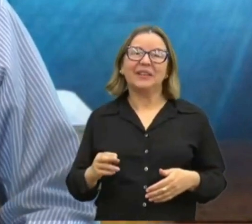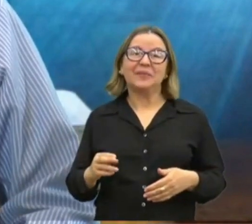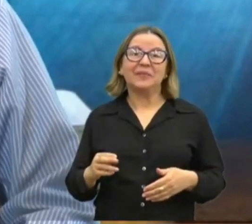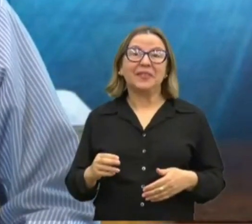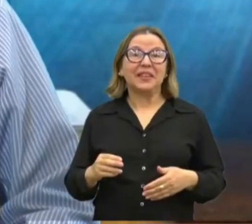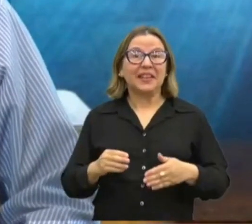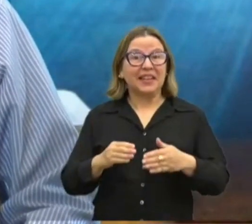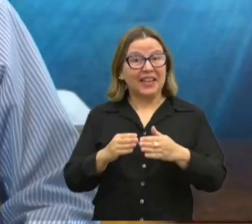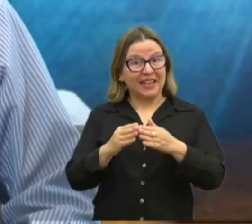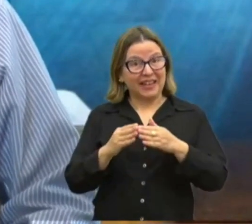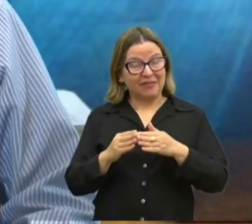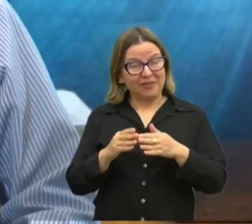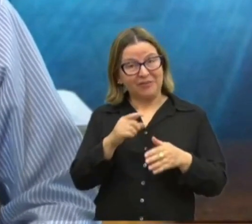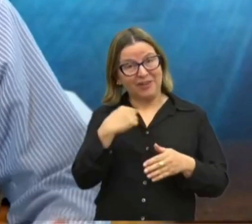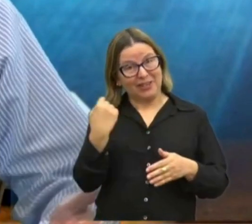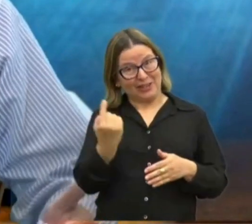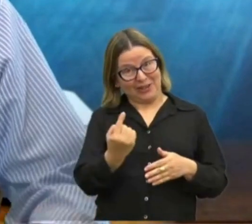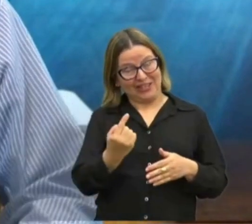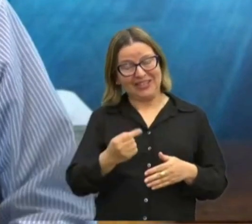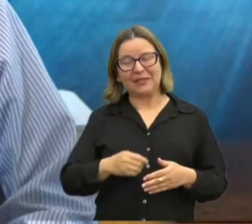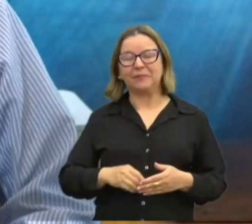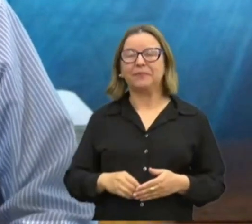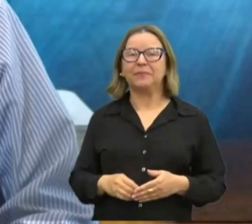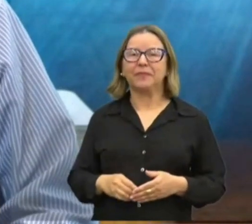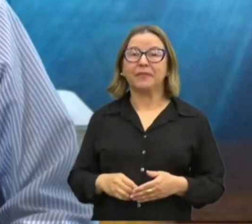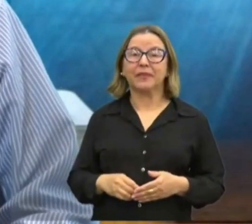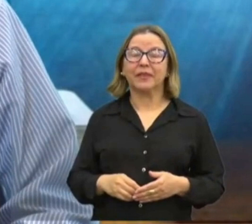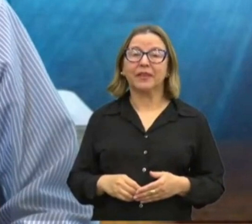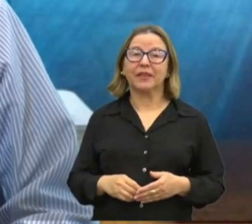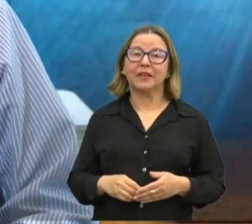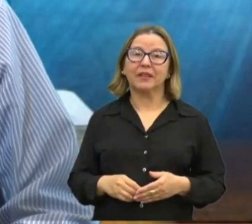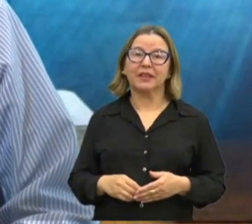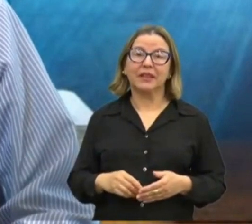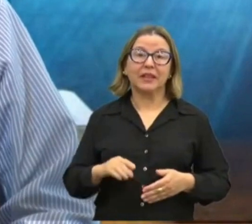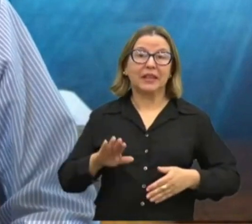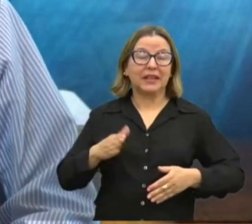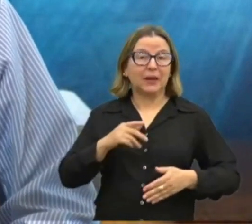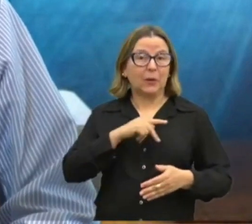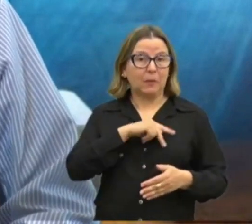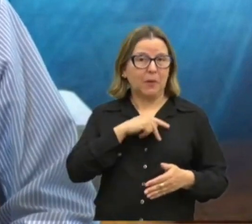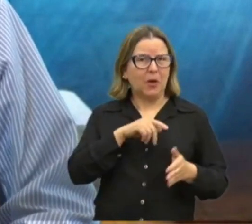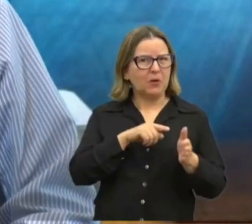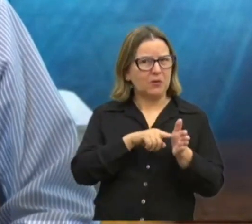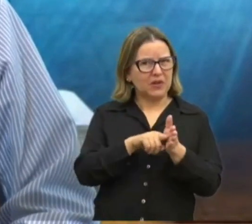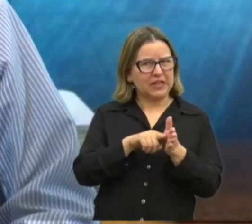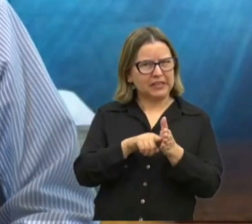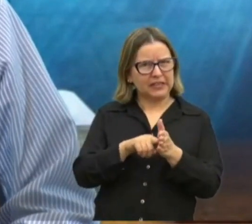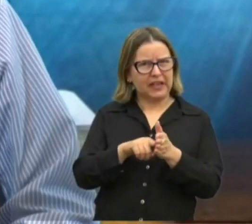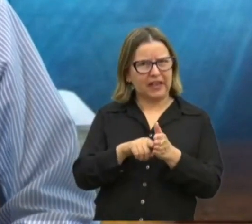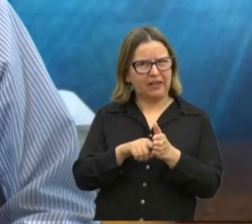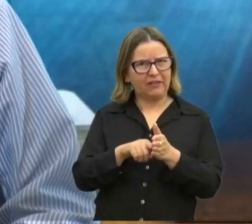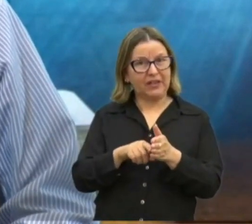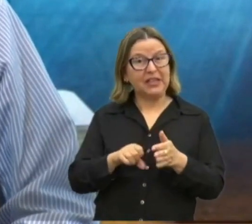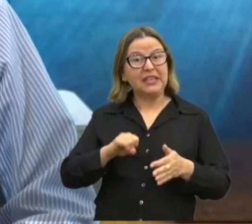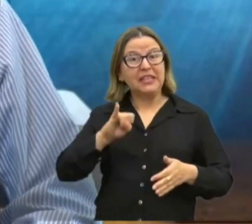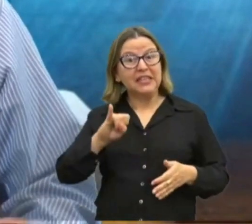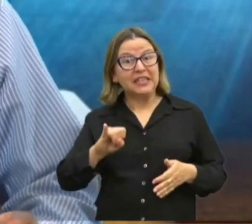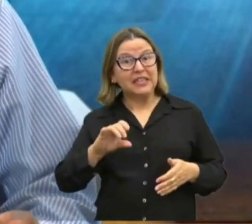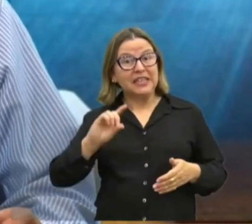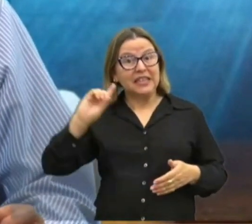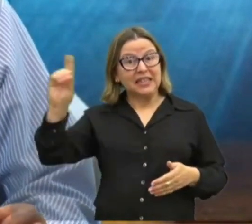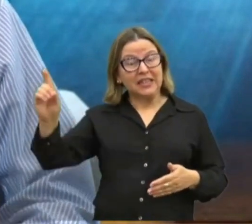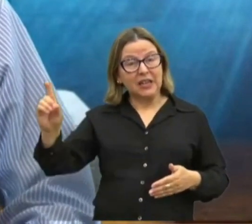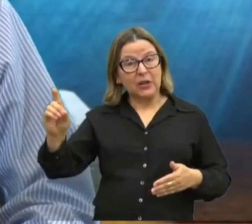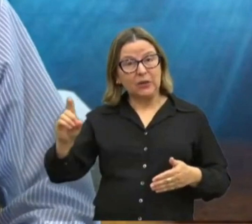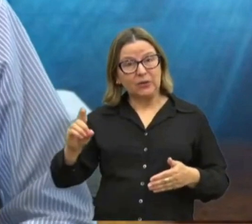evidentemente, uma pergunta ingênua, se Deus é por nós. Ele está fazendo uma pergunta para que você e eu,